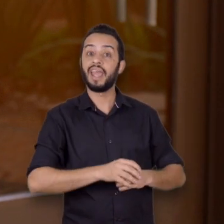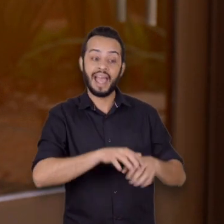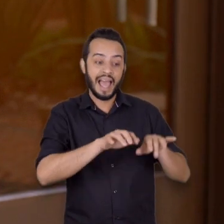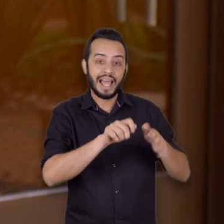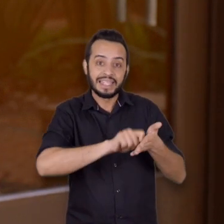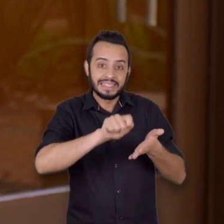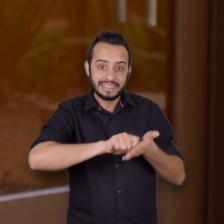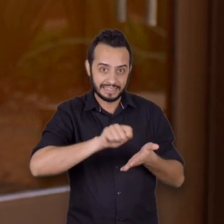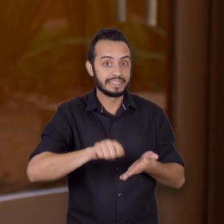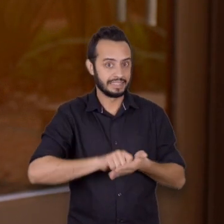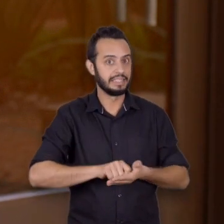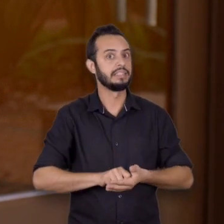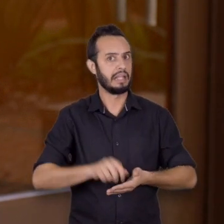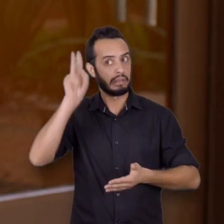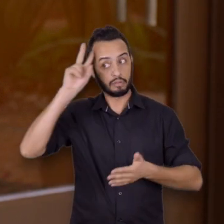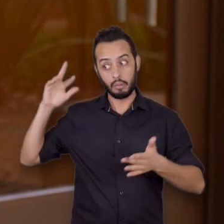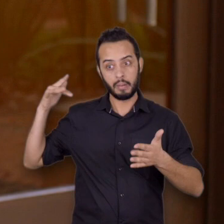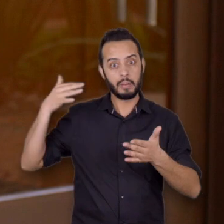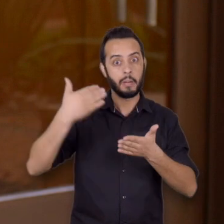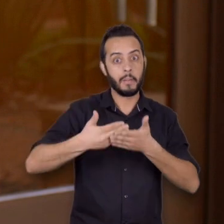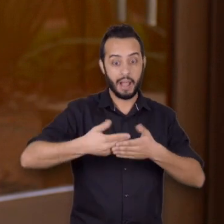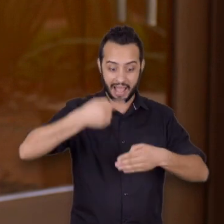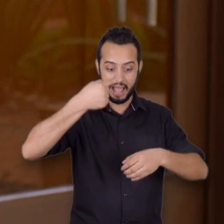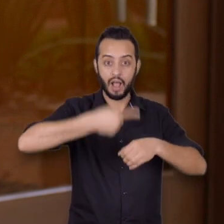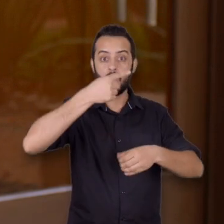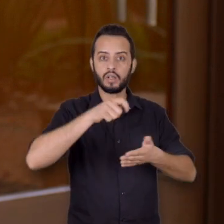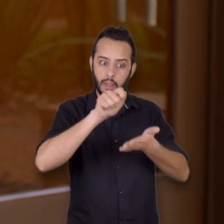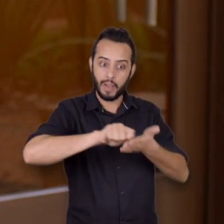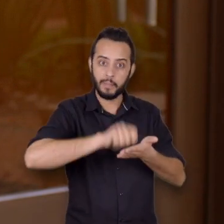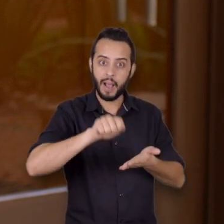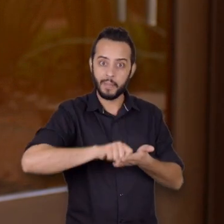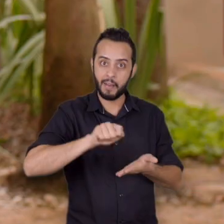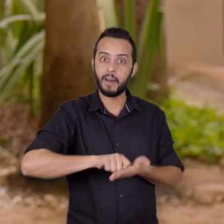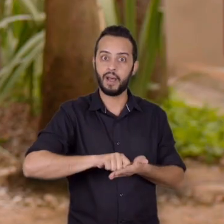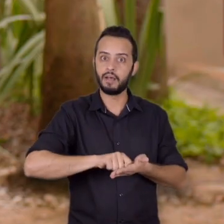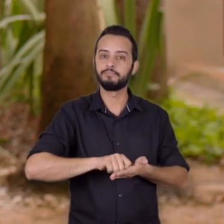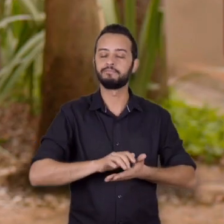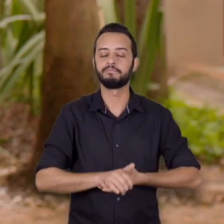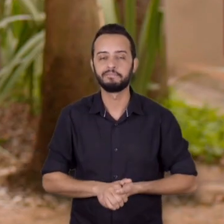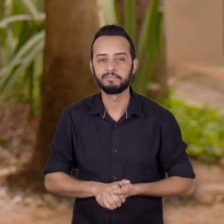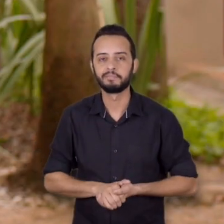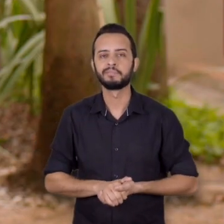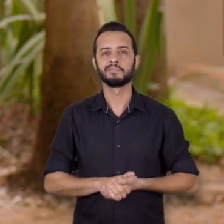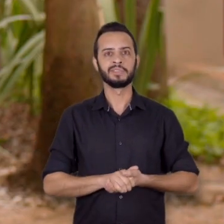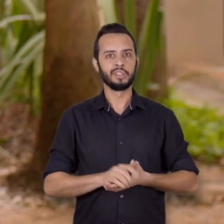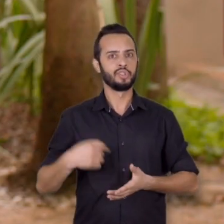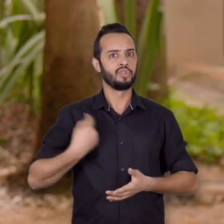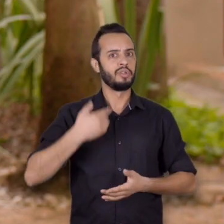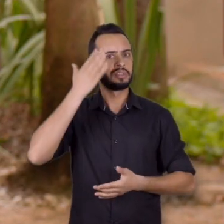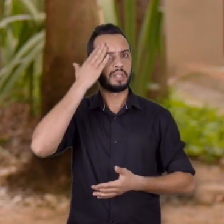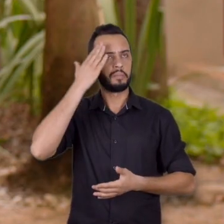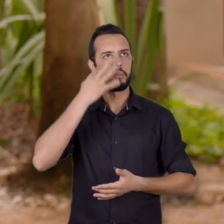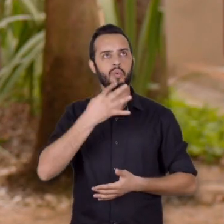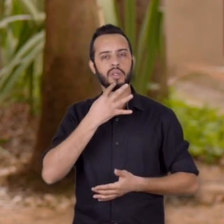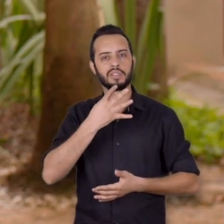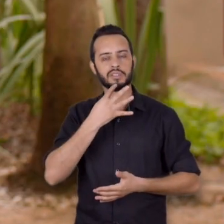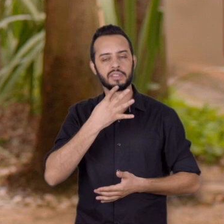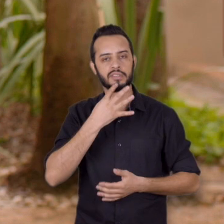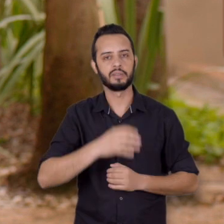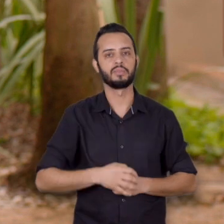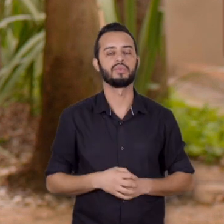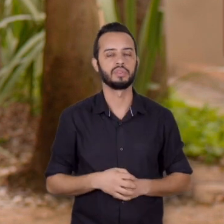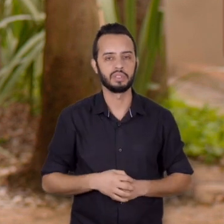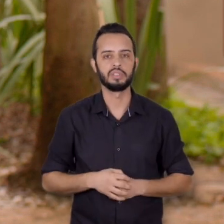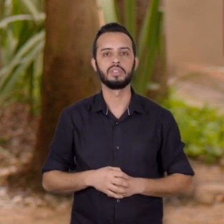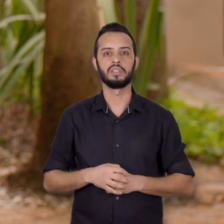a revolução histórica dessa magnitude anterior. E a gente sabe as transformações